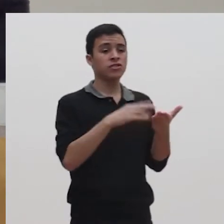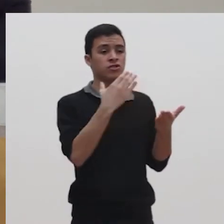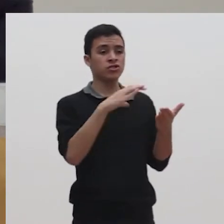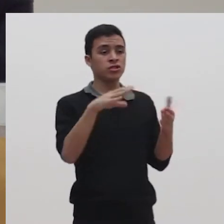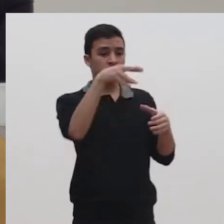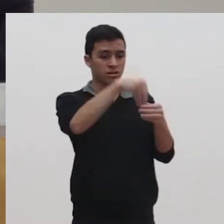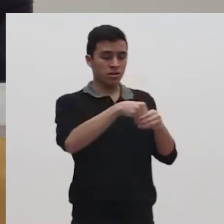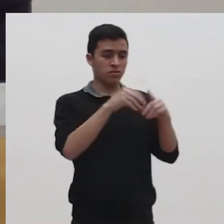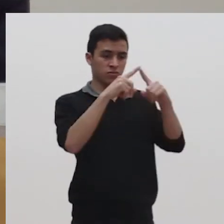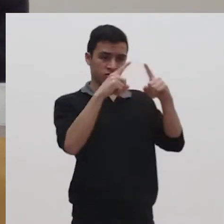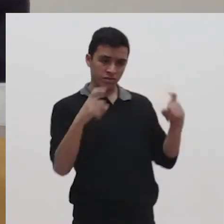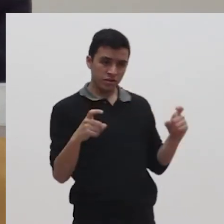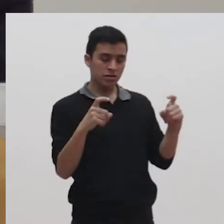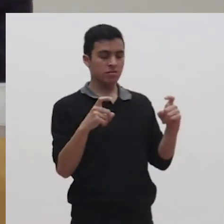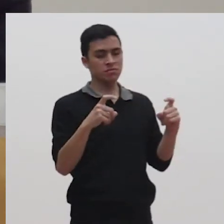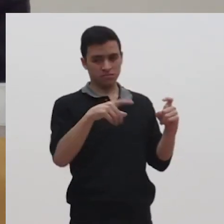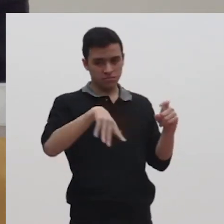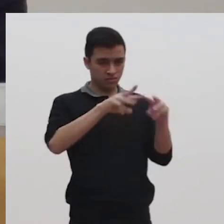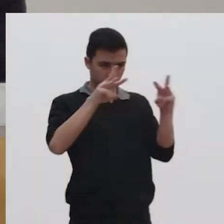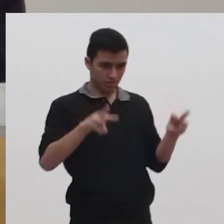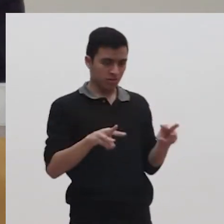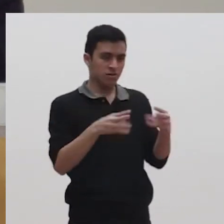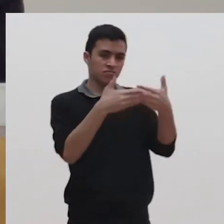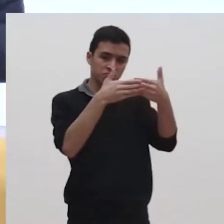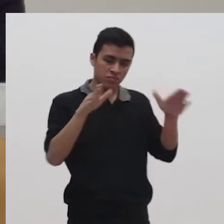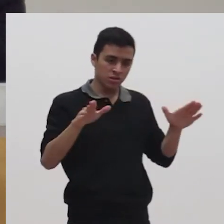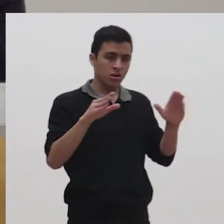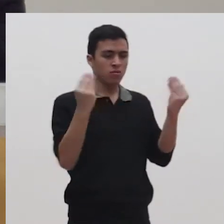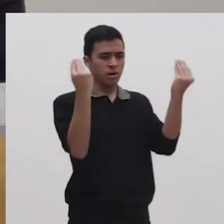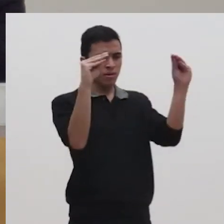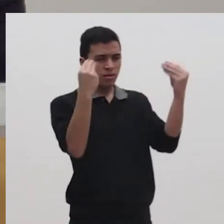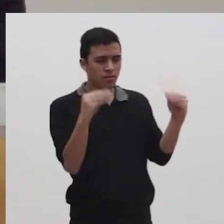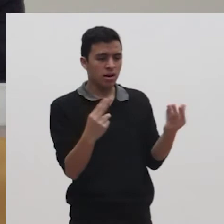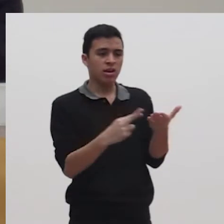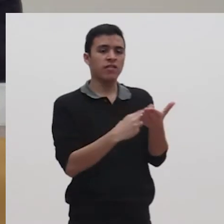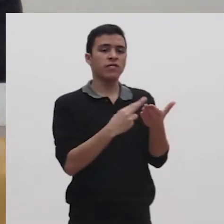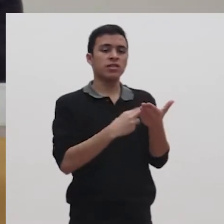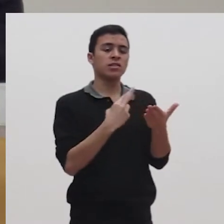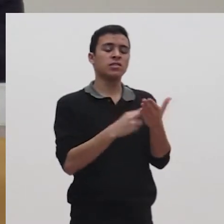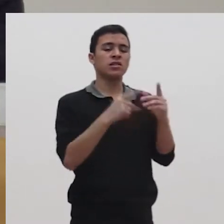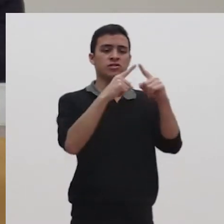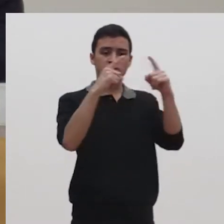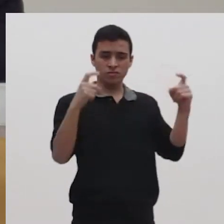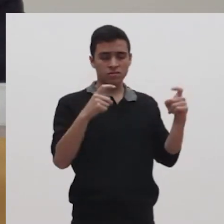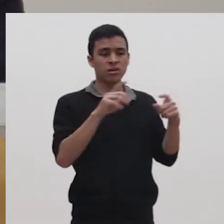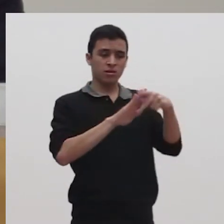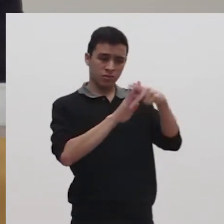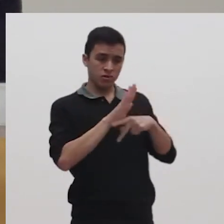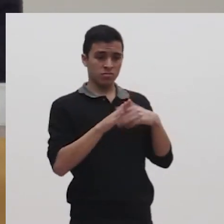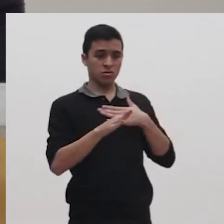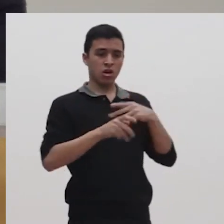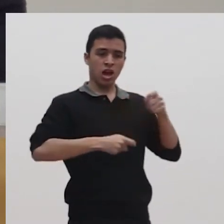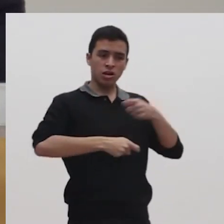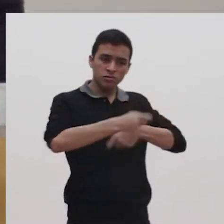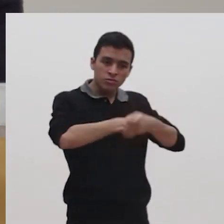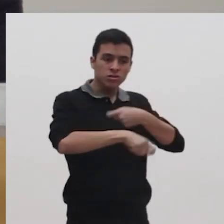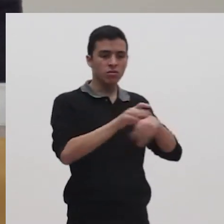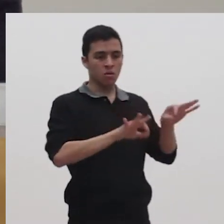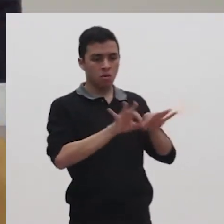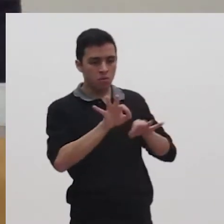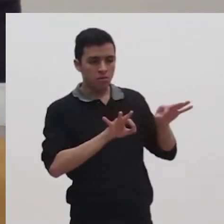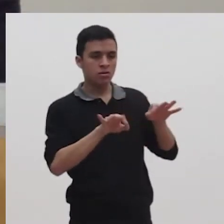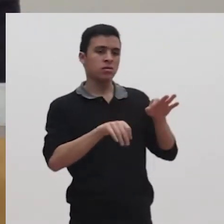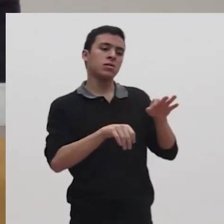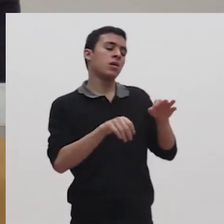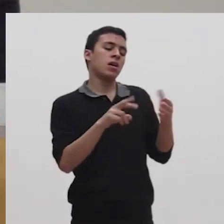universidade. Aliás, a criação do portal de revistas científicas da universidade é um projeto de um aluno de mestrado meu.